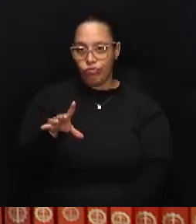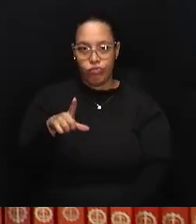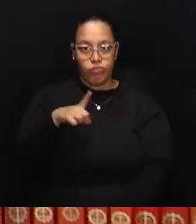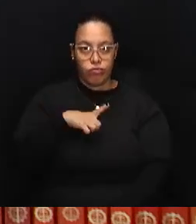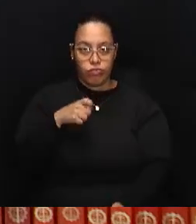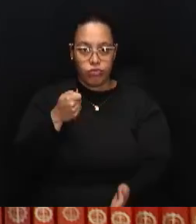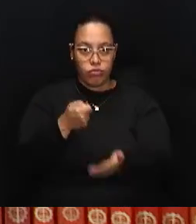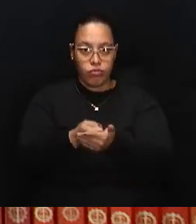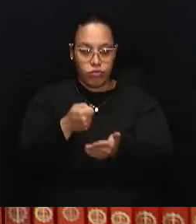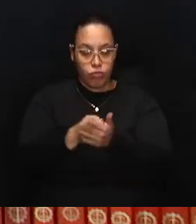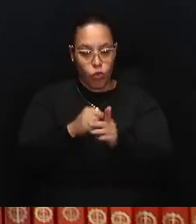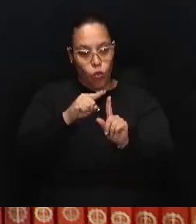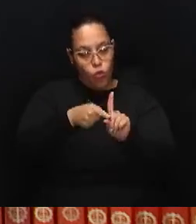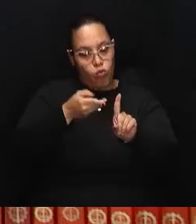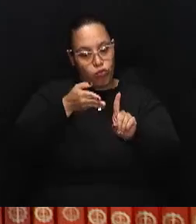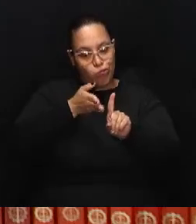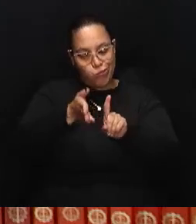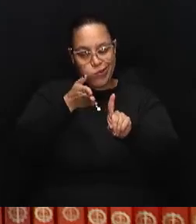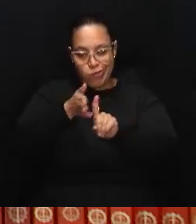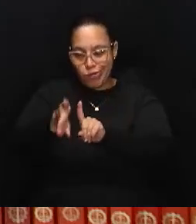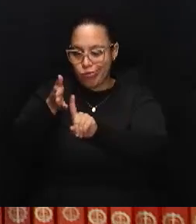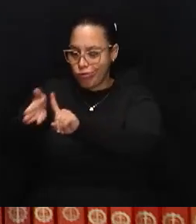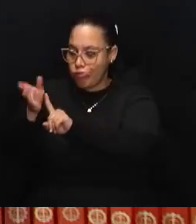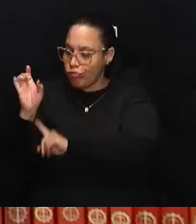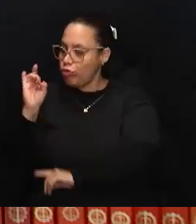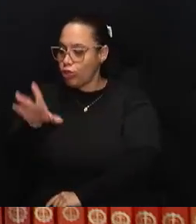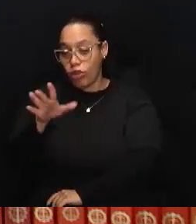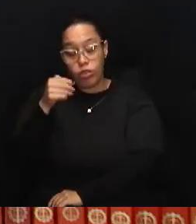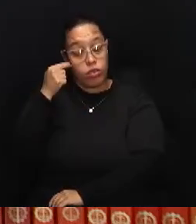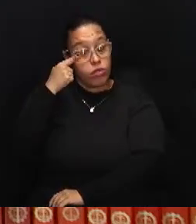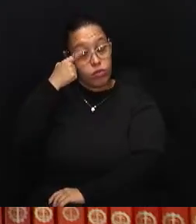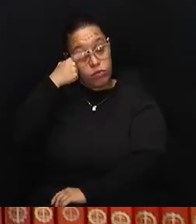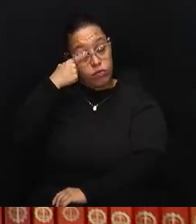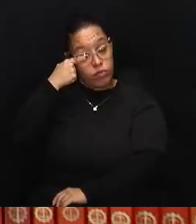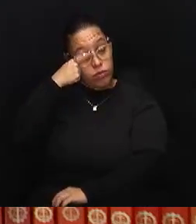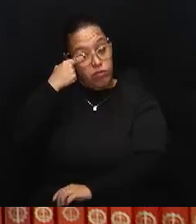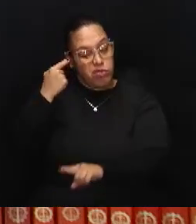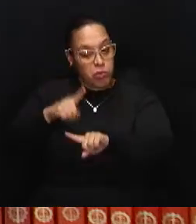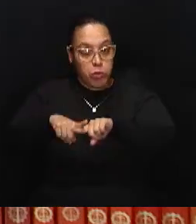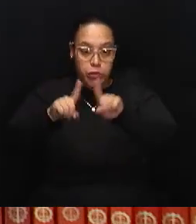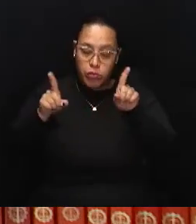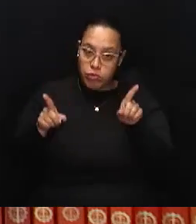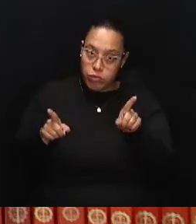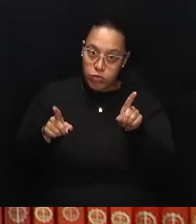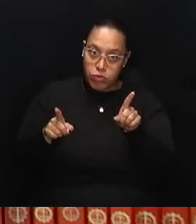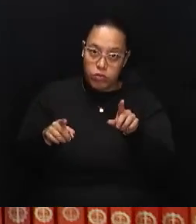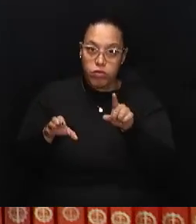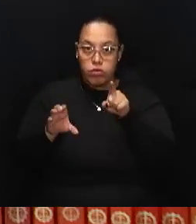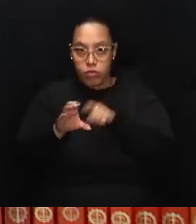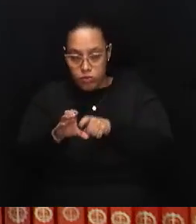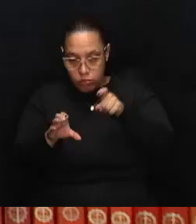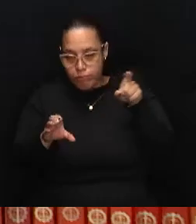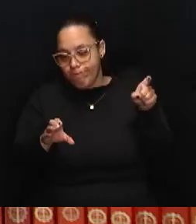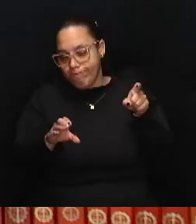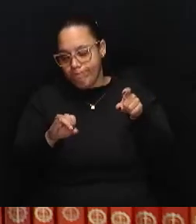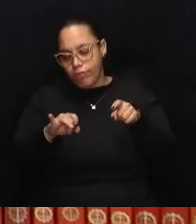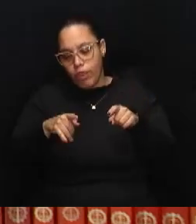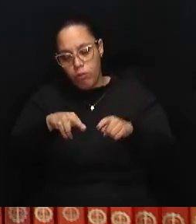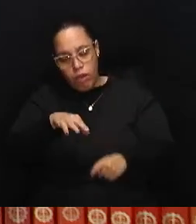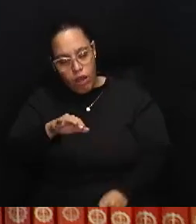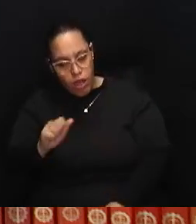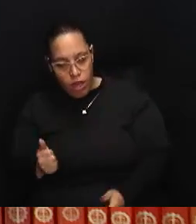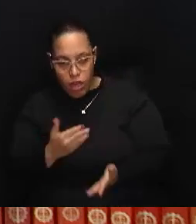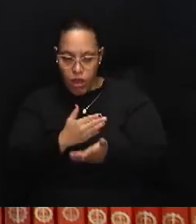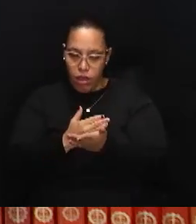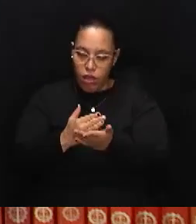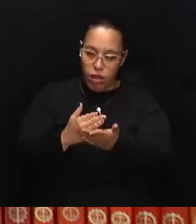seja, ela só tinha a obrigação de procriar, somente isso. Mas logo depois da